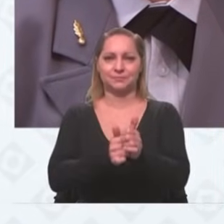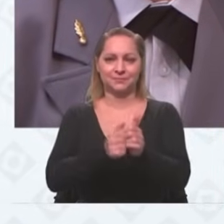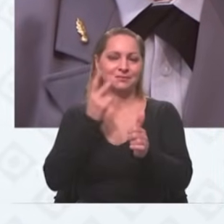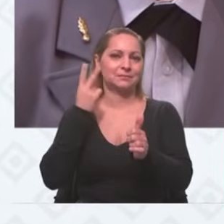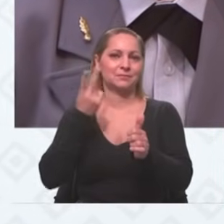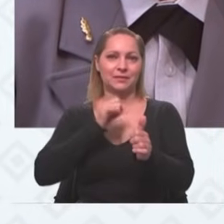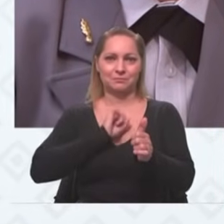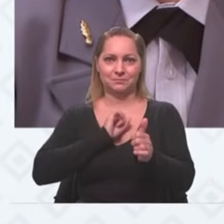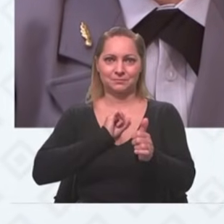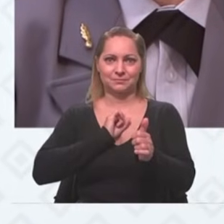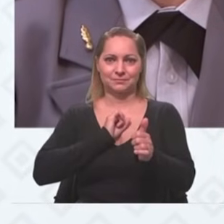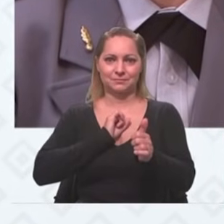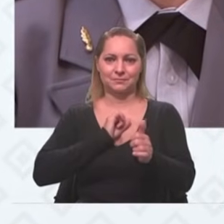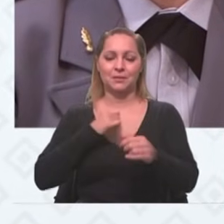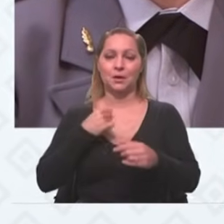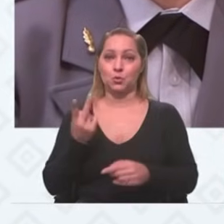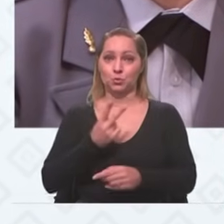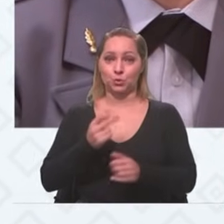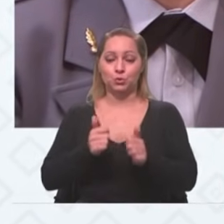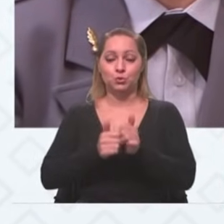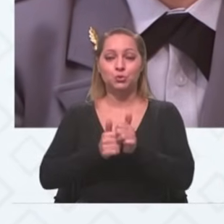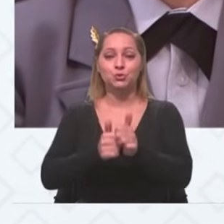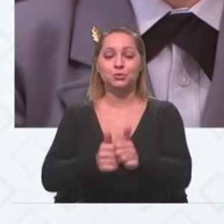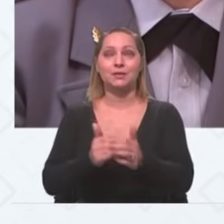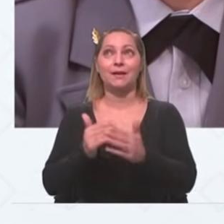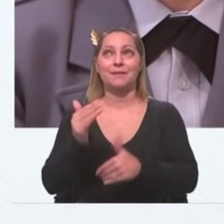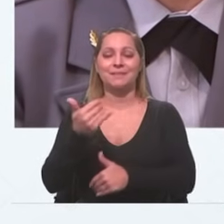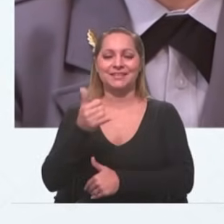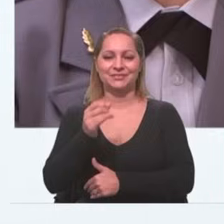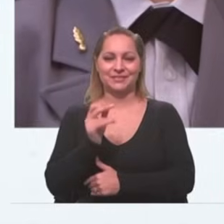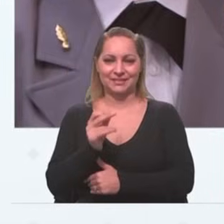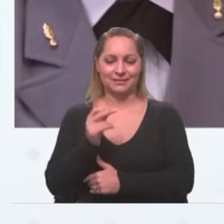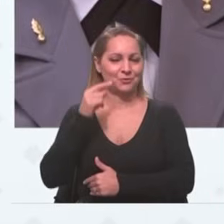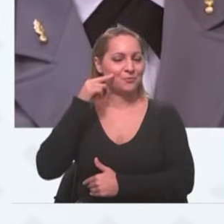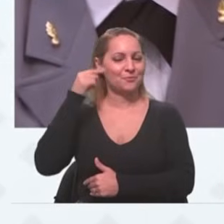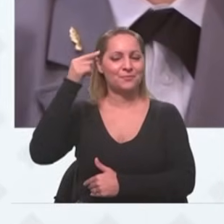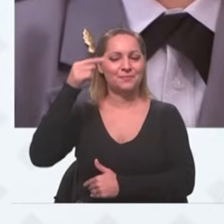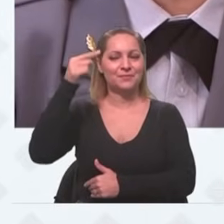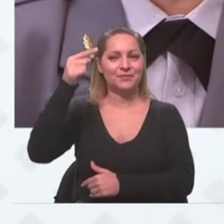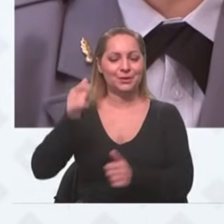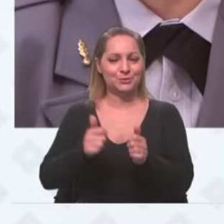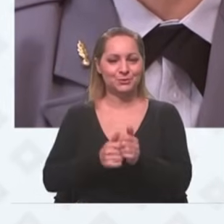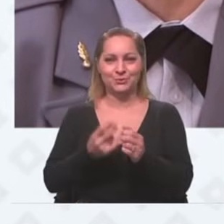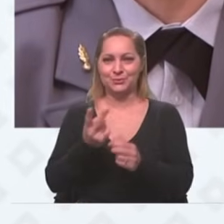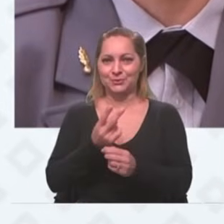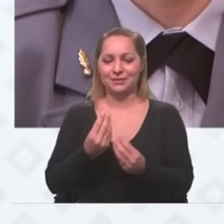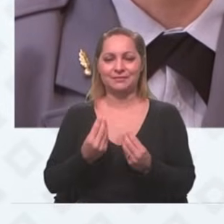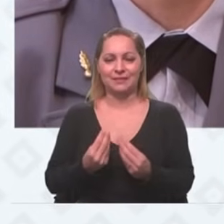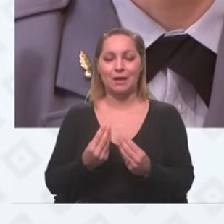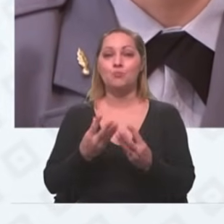vida. Caminhamos juntos há mais de 20 anos. Tem sido uma viagem fantástica, repleta de desafios e